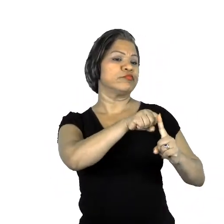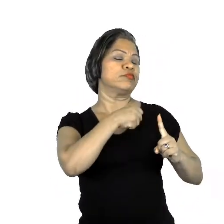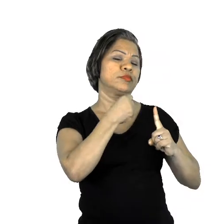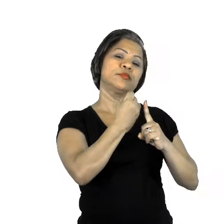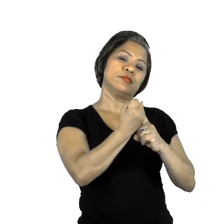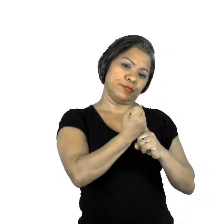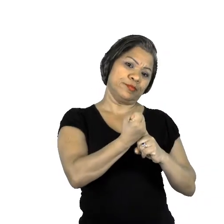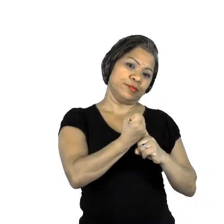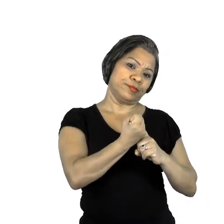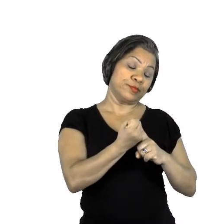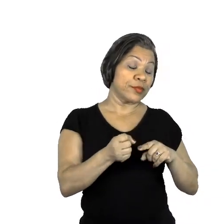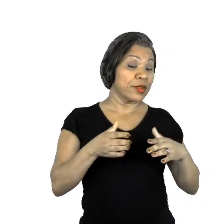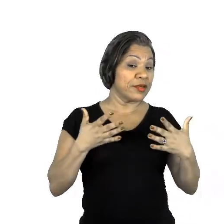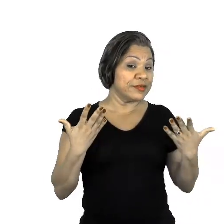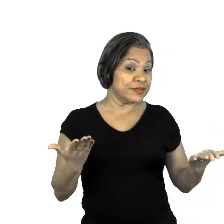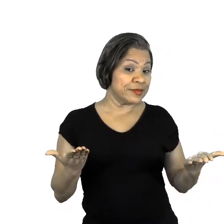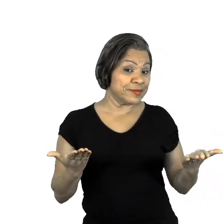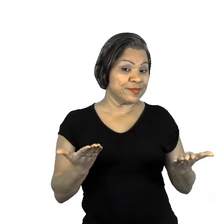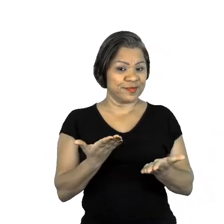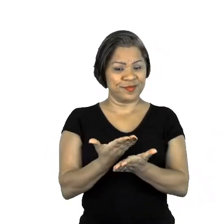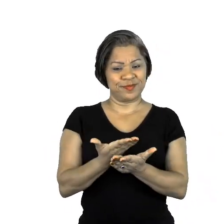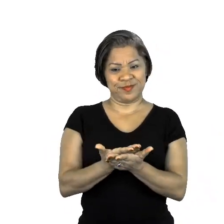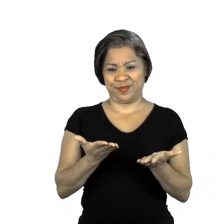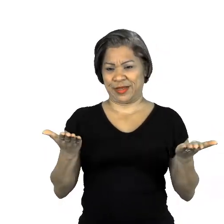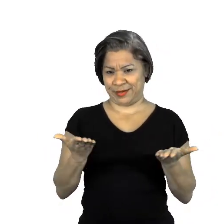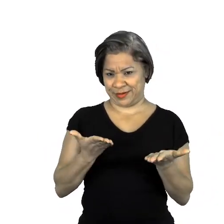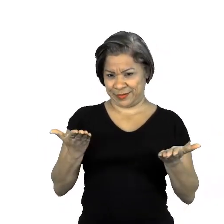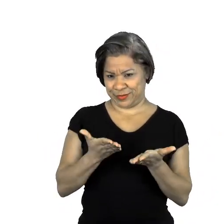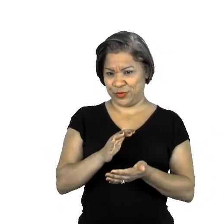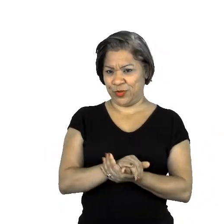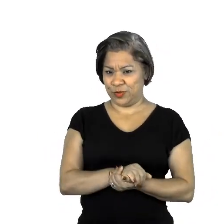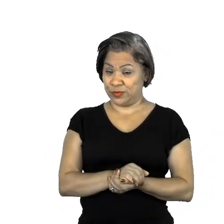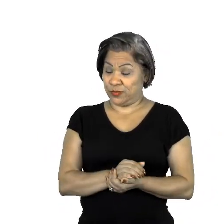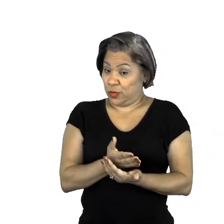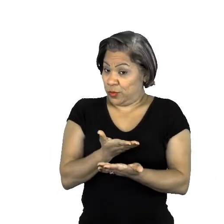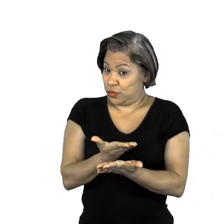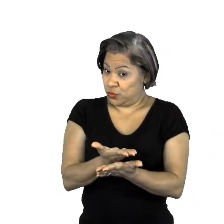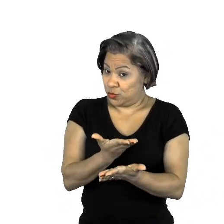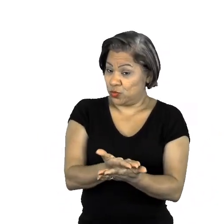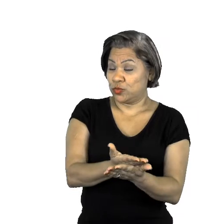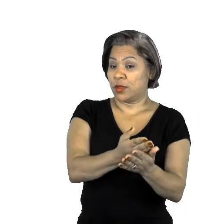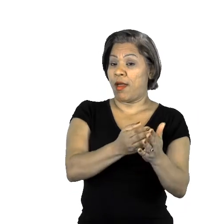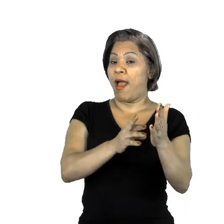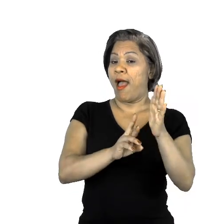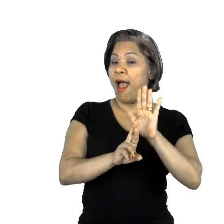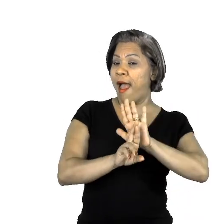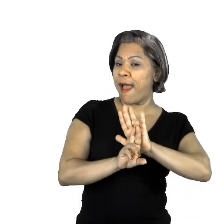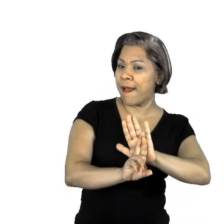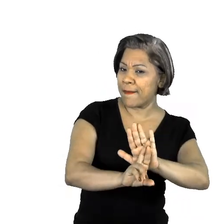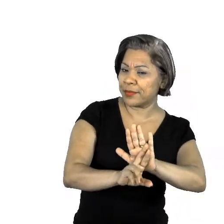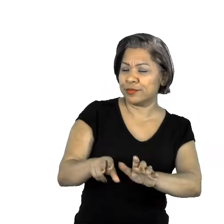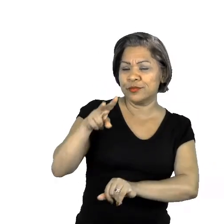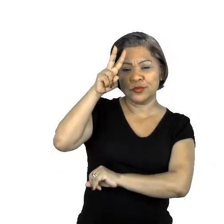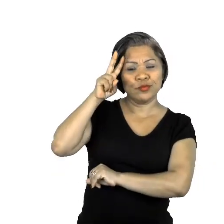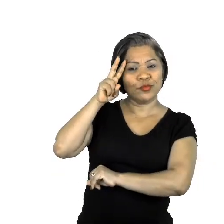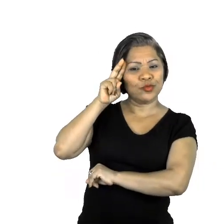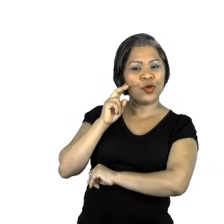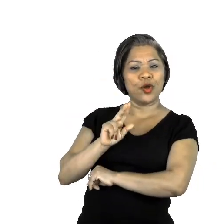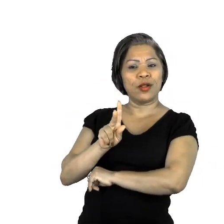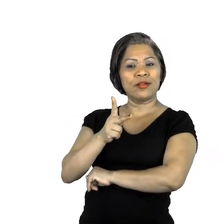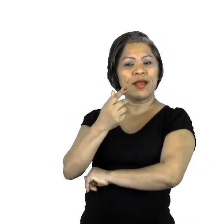aula de hoje. Nós vamos trabalhar a representação histórica das HQs. Vamos